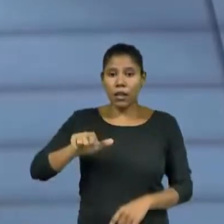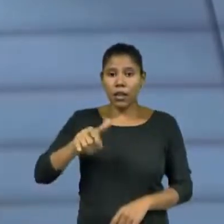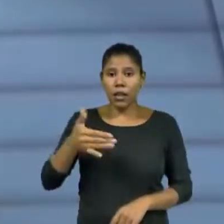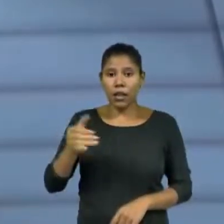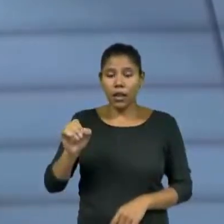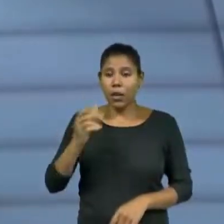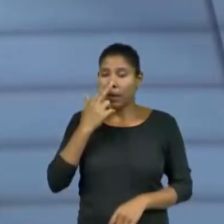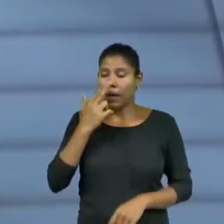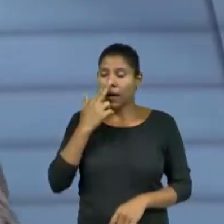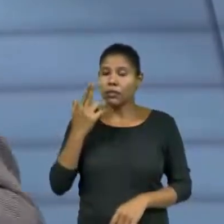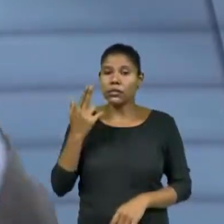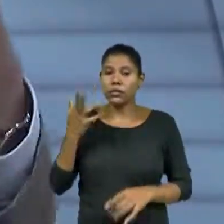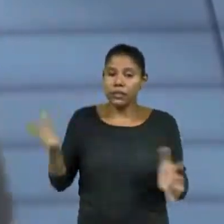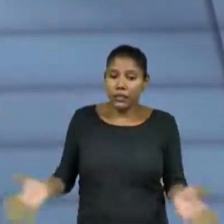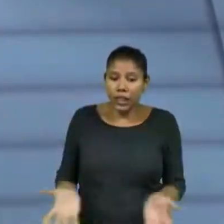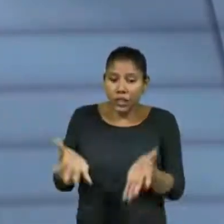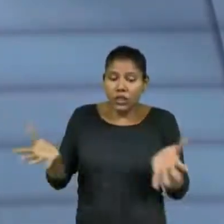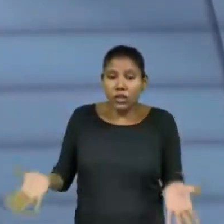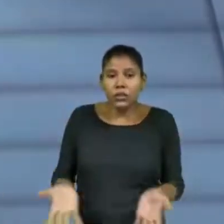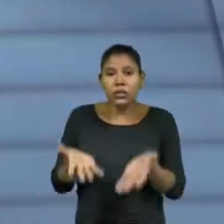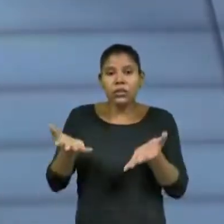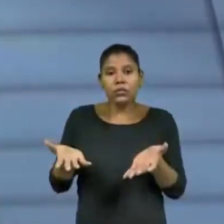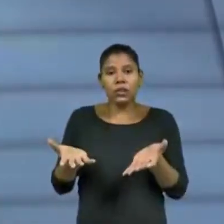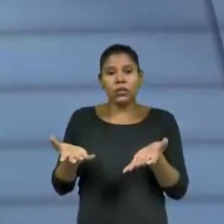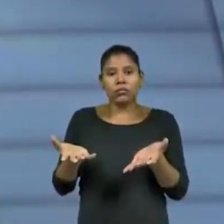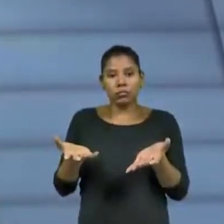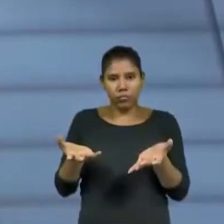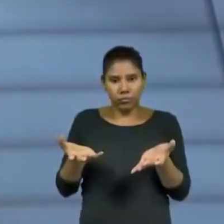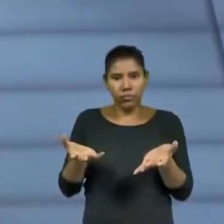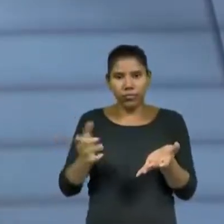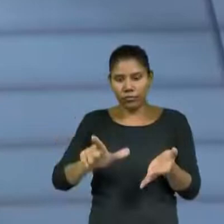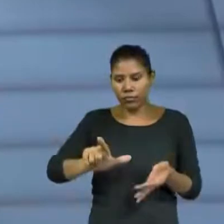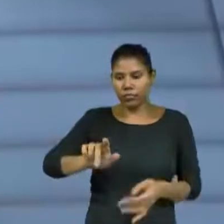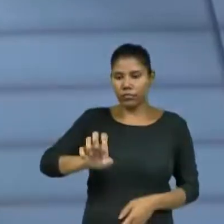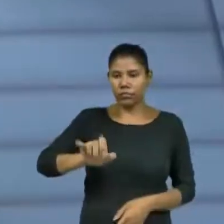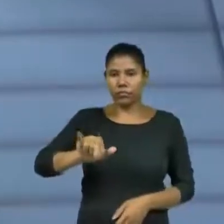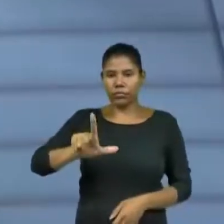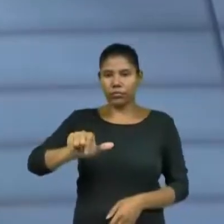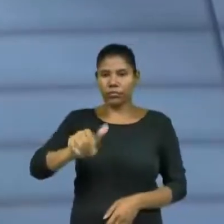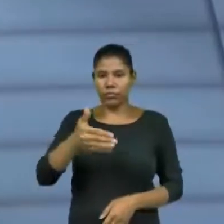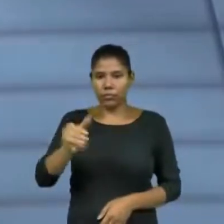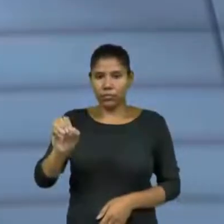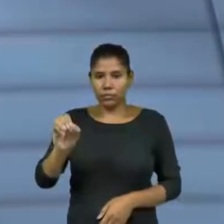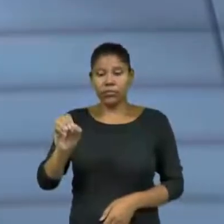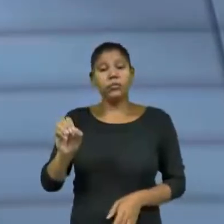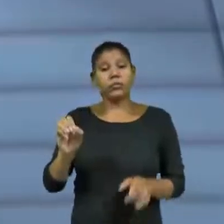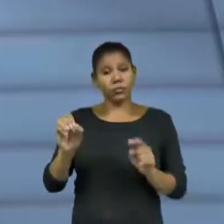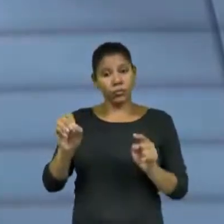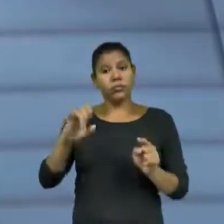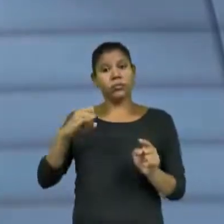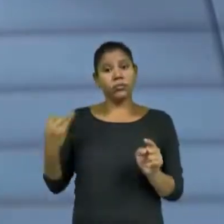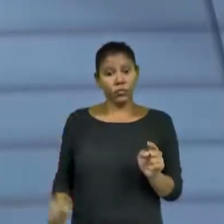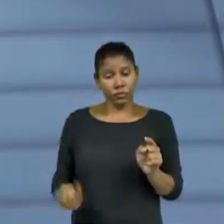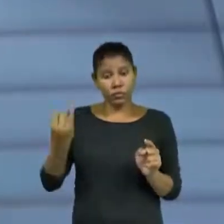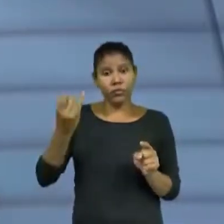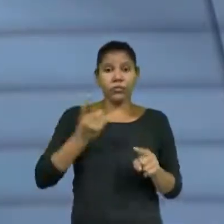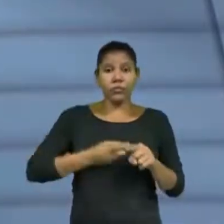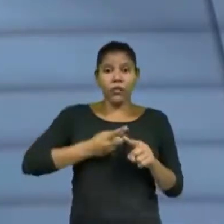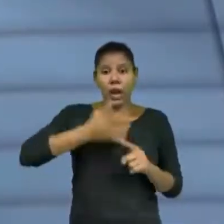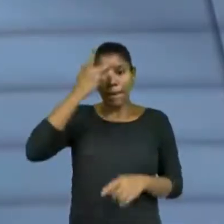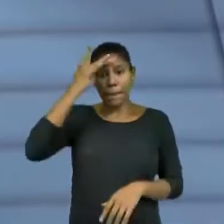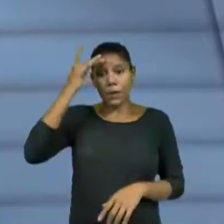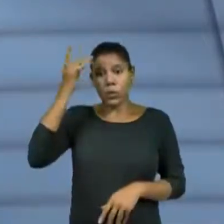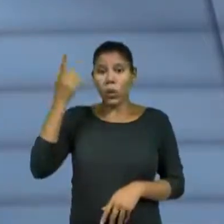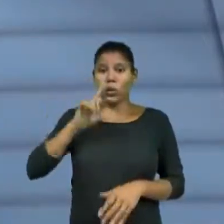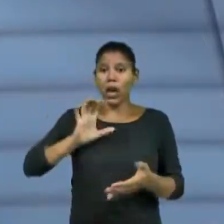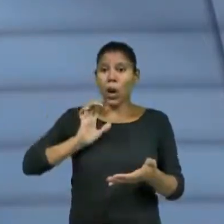incentivar, você cria uma competição, vai sair dali o menor preço, o consumidor vai ser beneficiado. Qualquer incentivo que